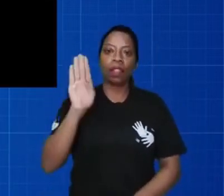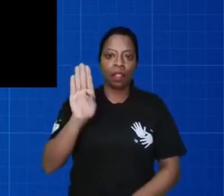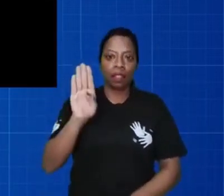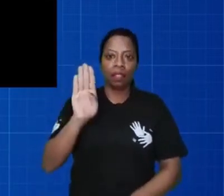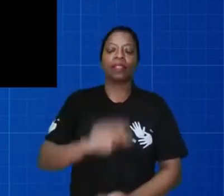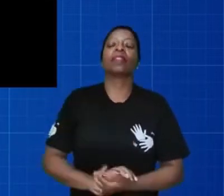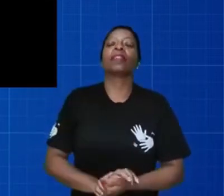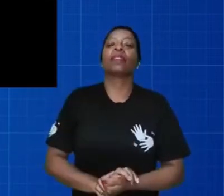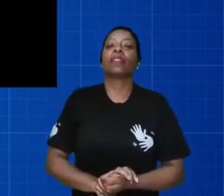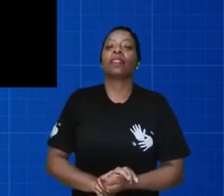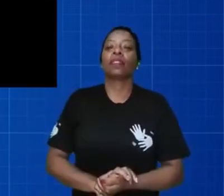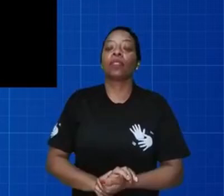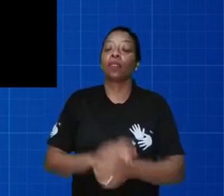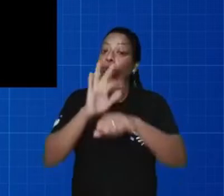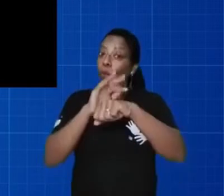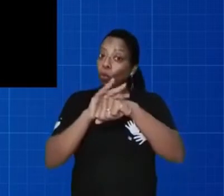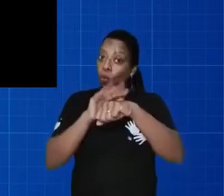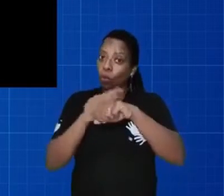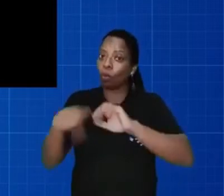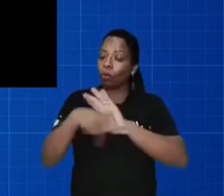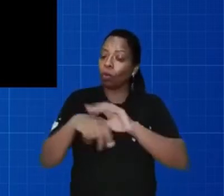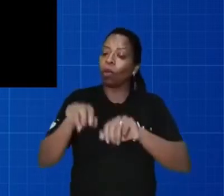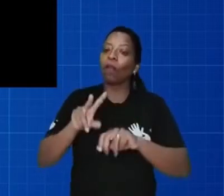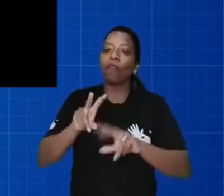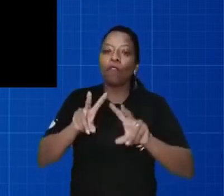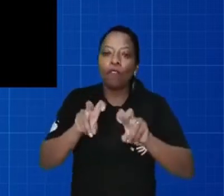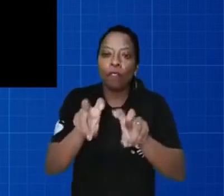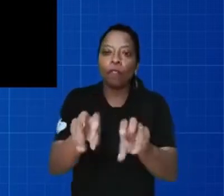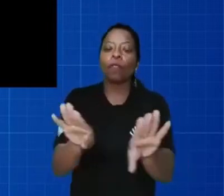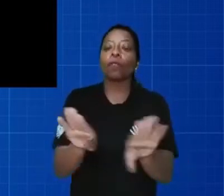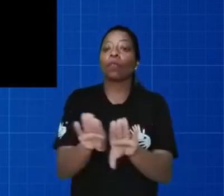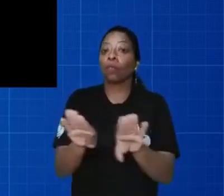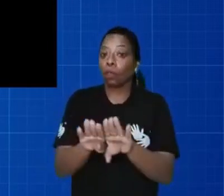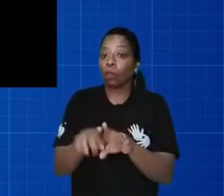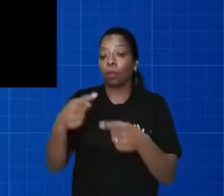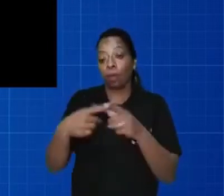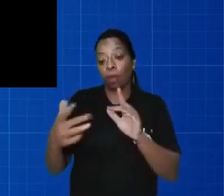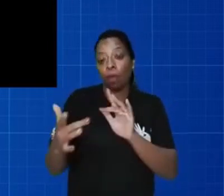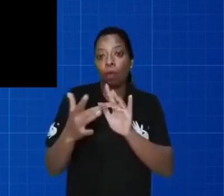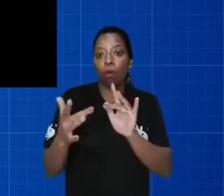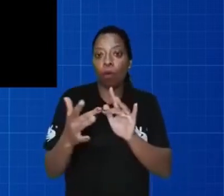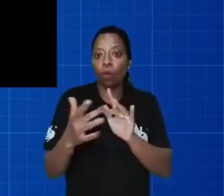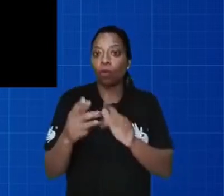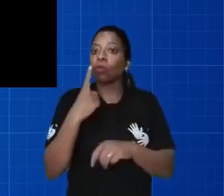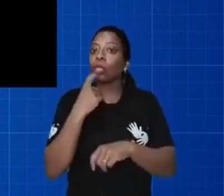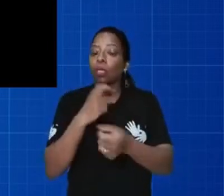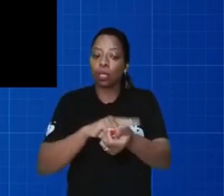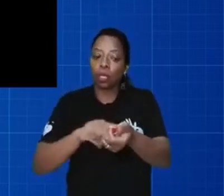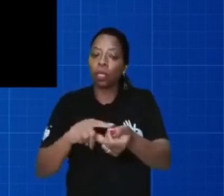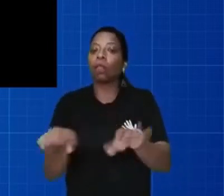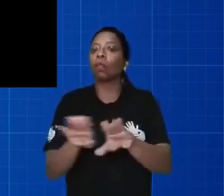fluidos corporais. É uma infecção sexualmente transmissível, né, considerada. Ela pode causar sintomas agudos e